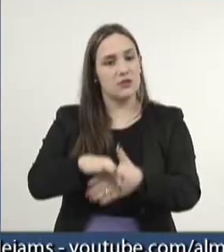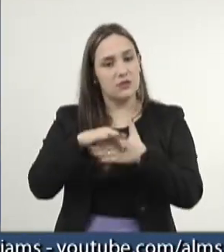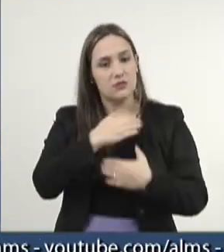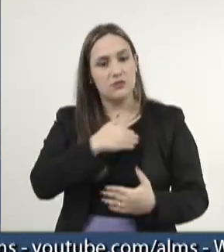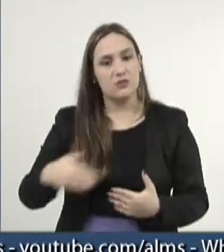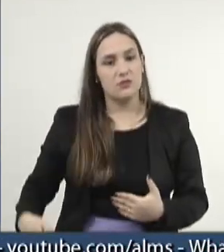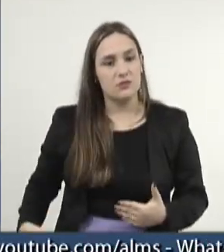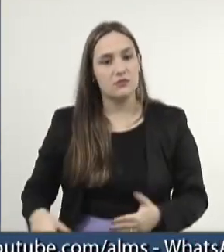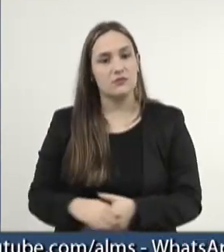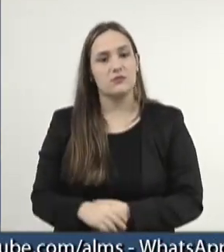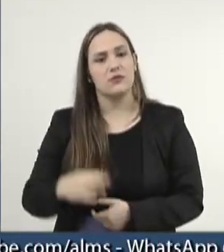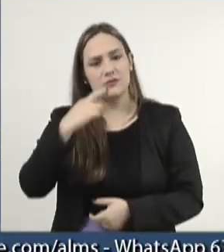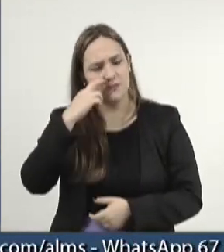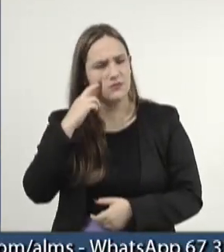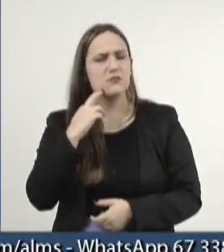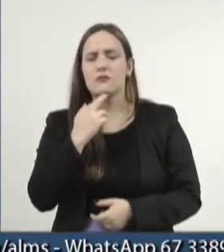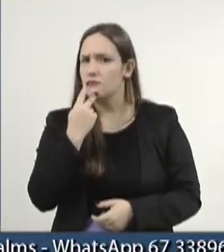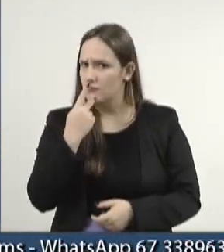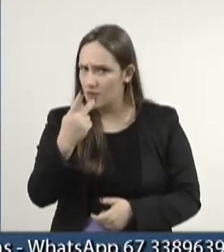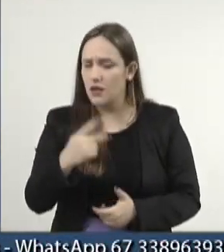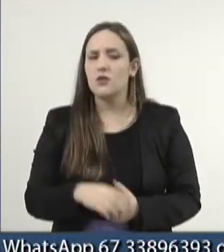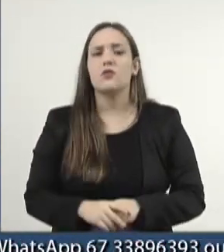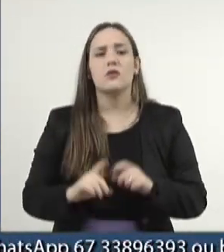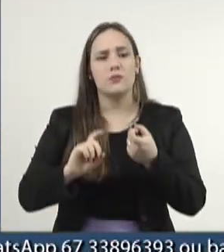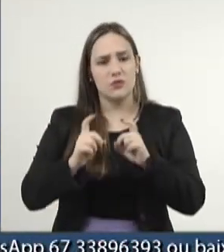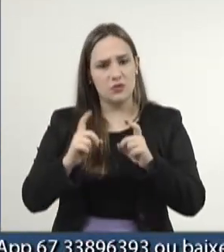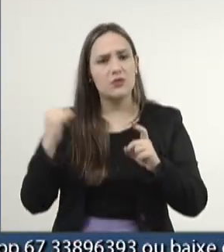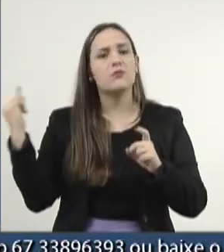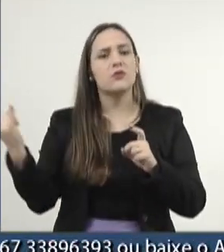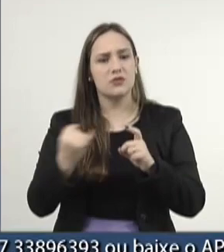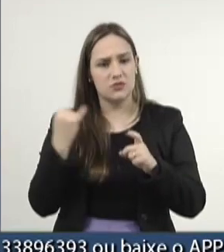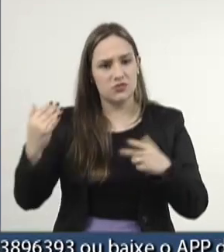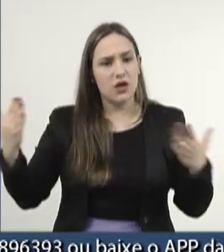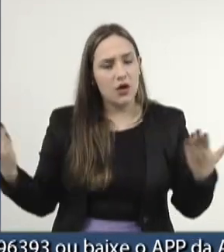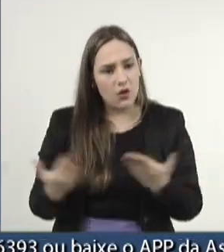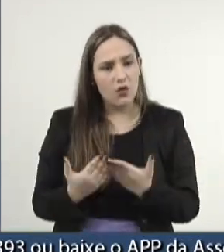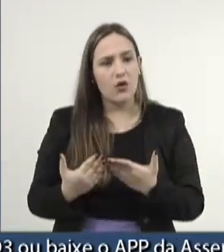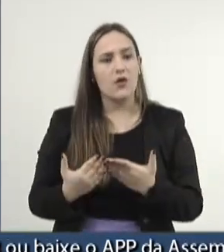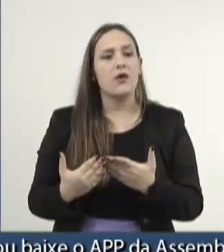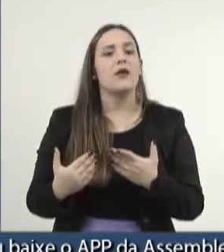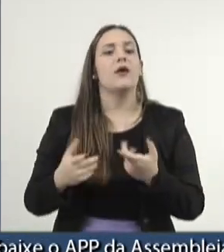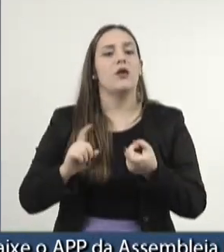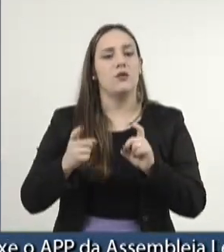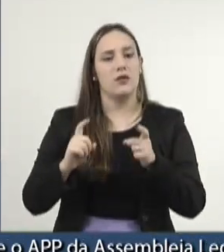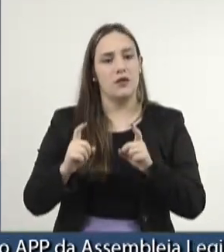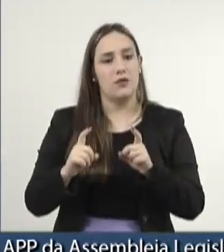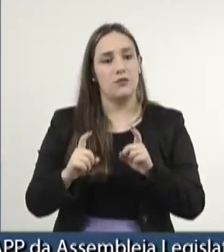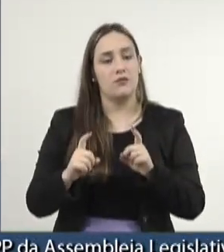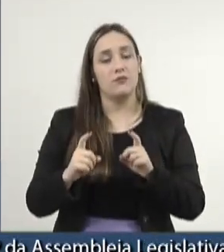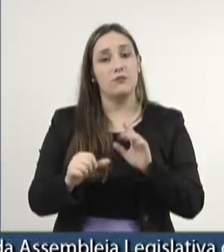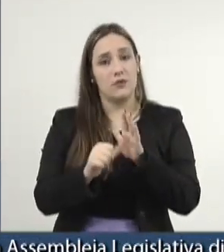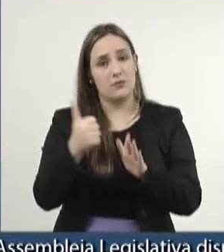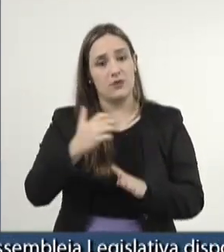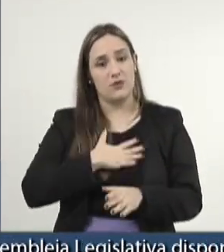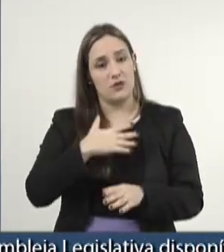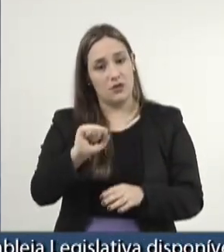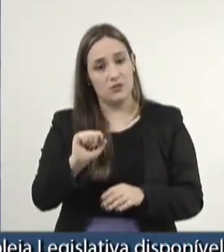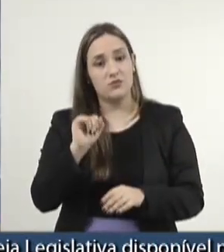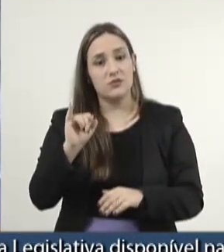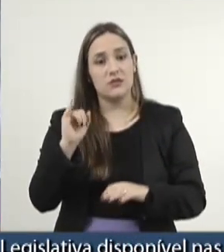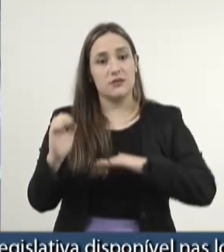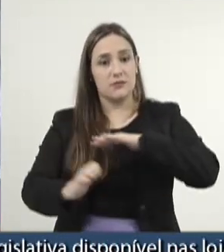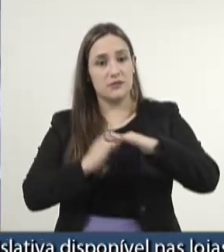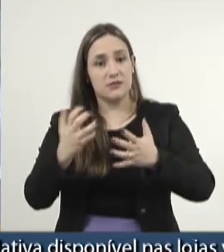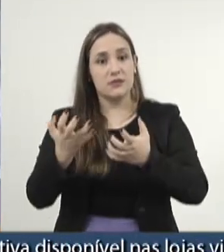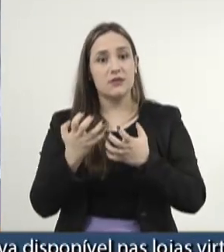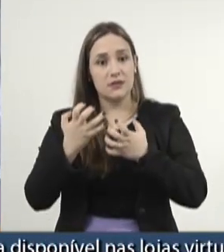foi preciso em fazer essa reunião agora, 1º de agosto, para dar tempo das empresas que quiserem vir se instalar no